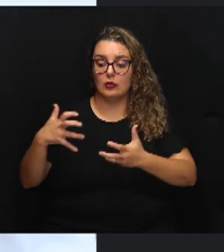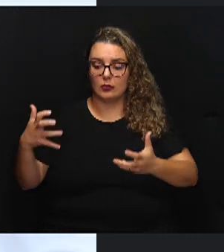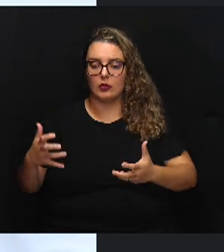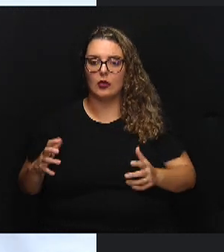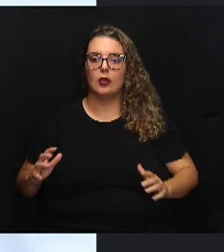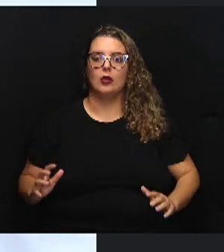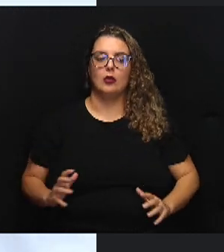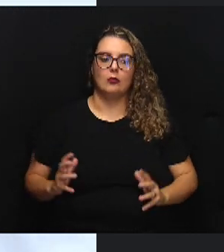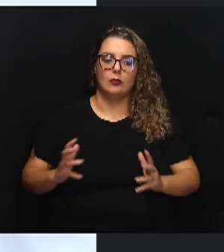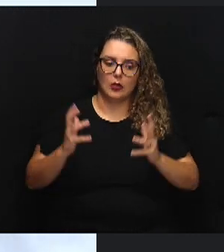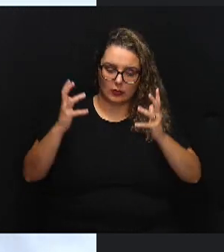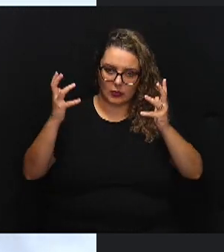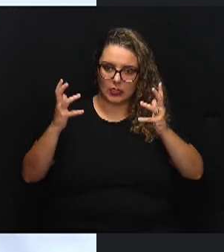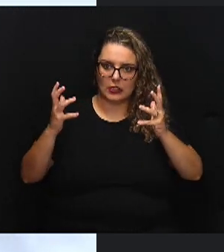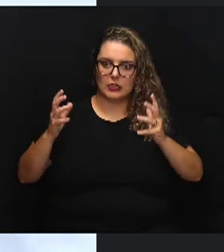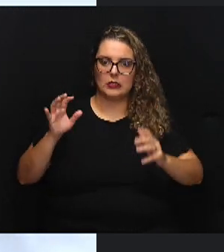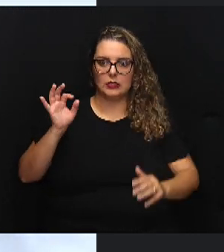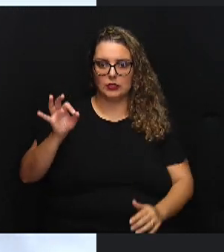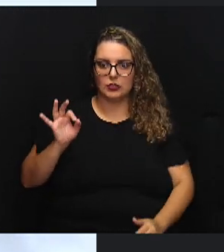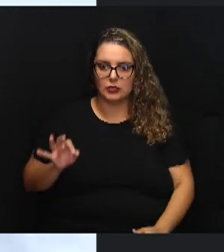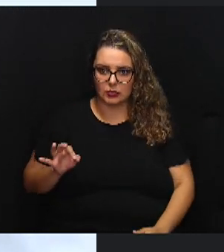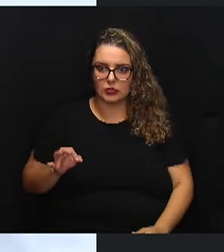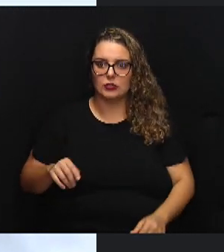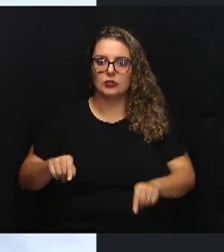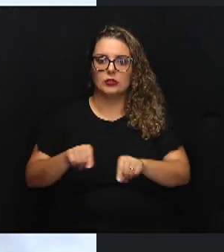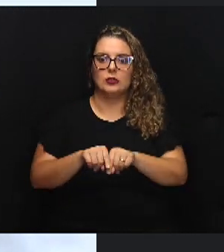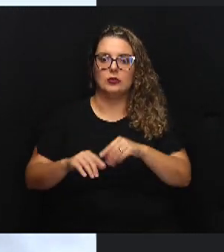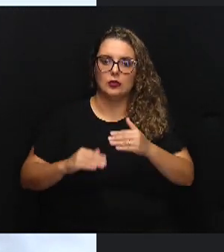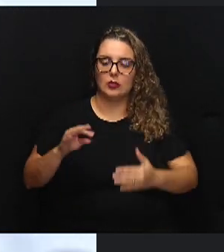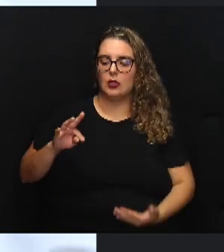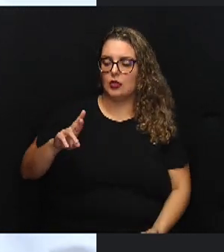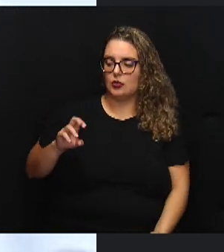promove essa tendência também à formação de